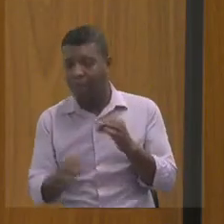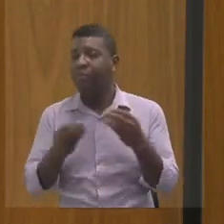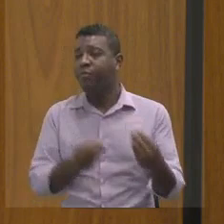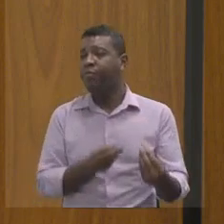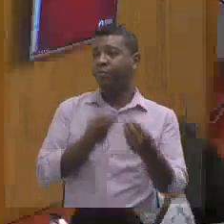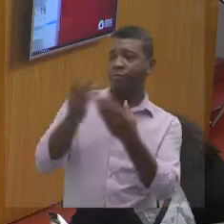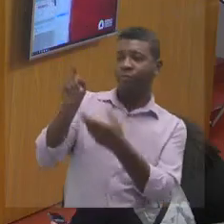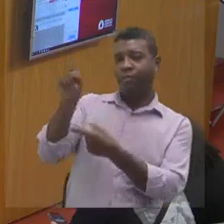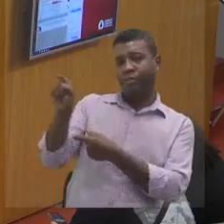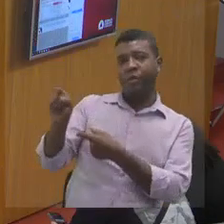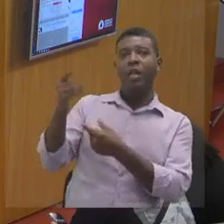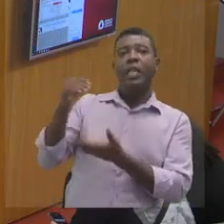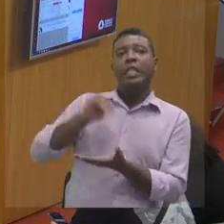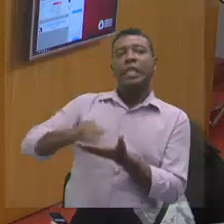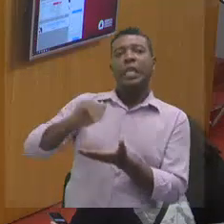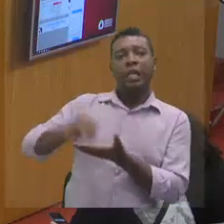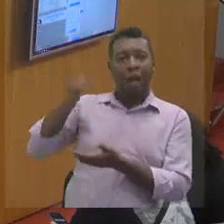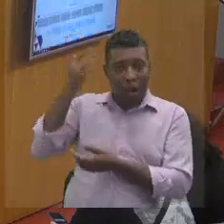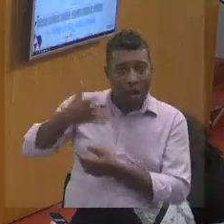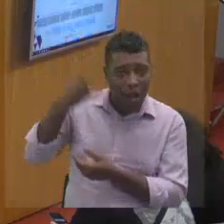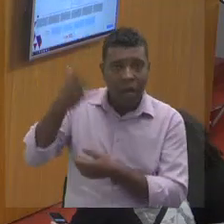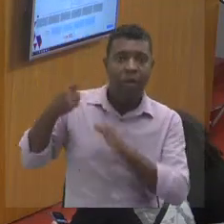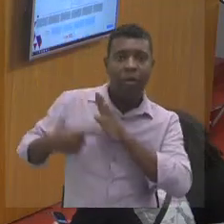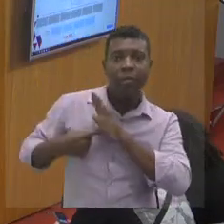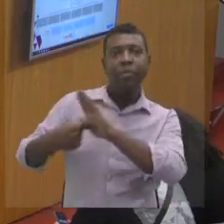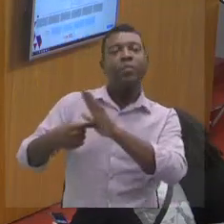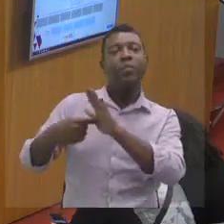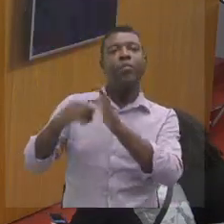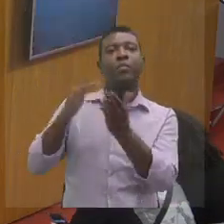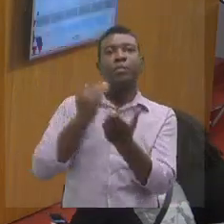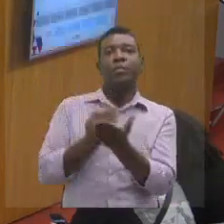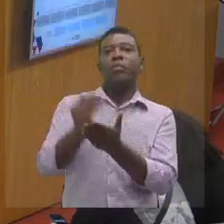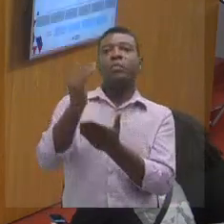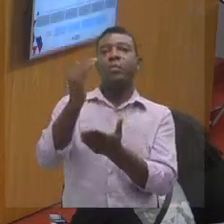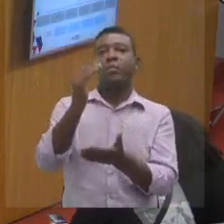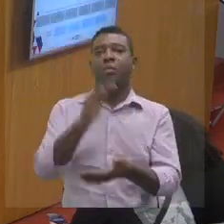por secretário Pedro Bruno para sua exposição inicial